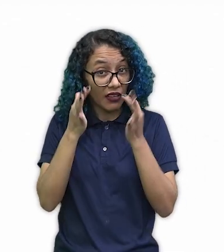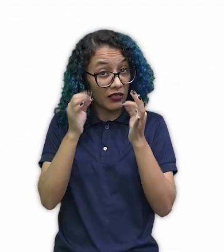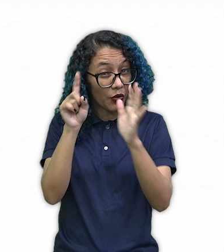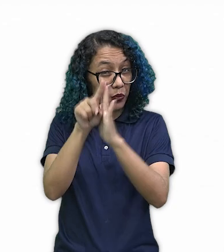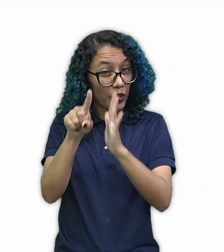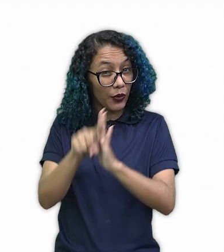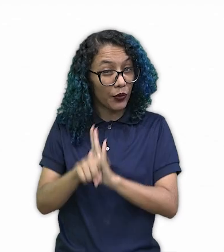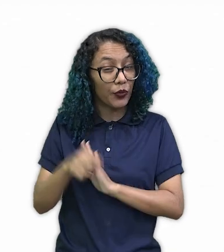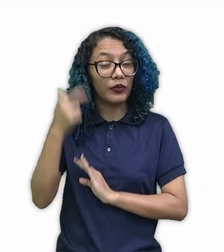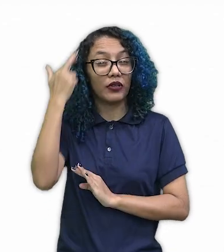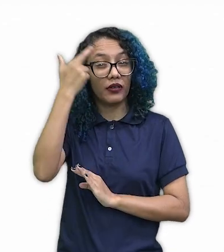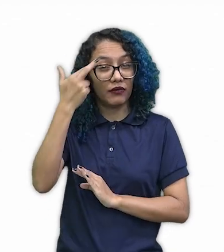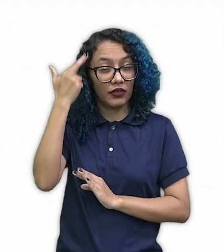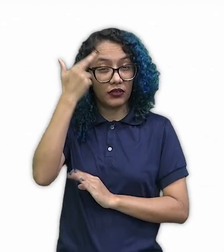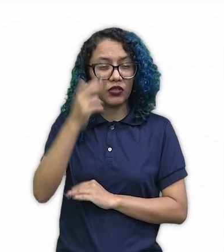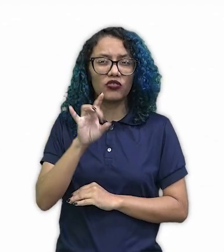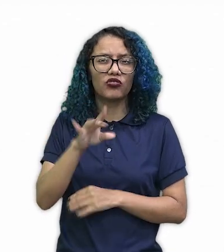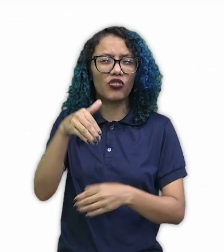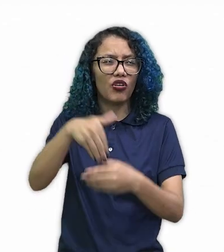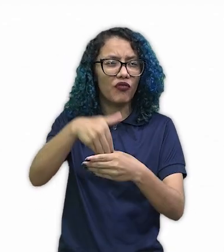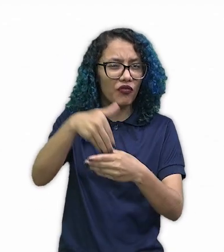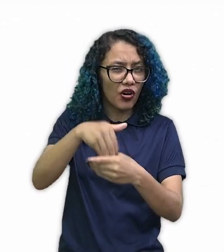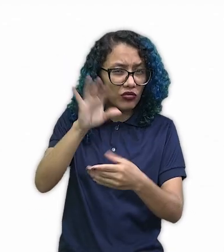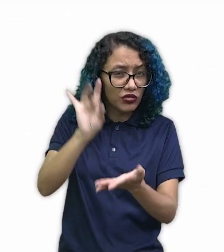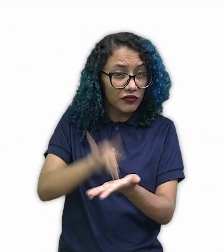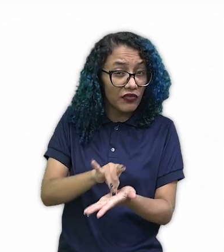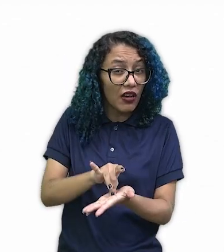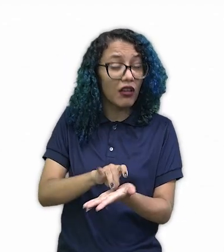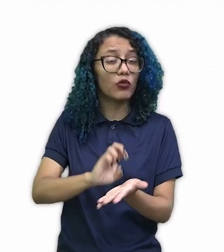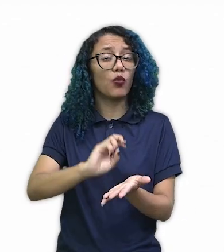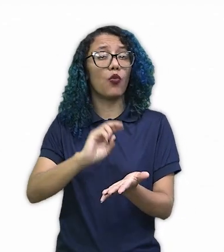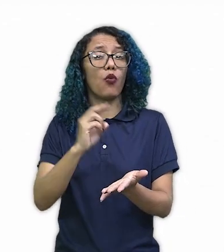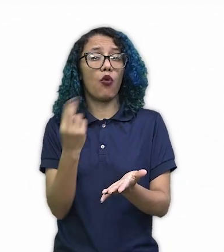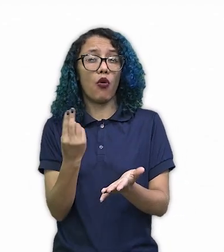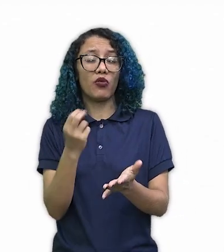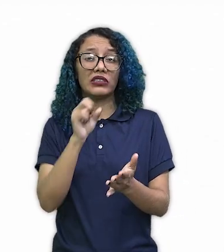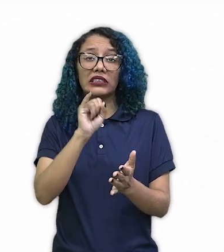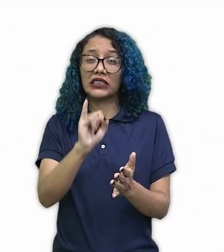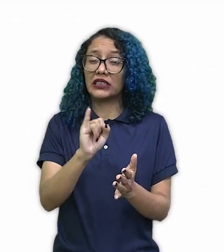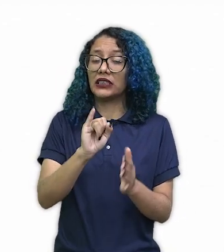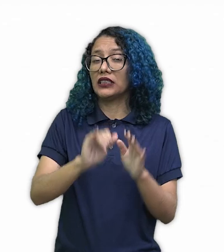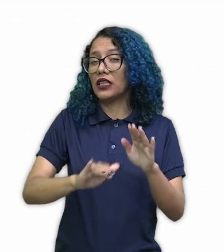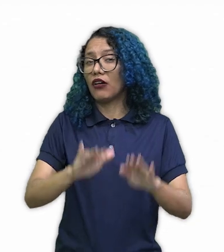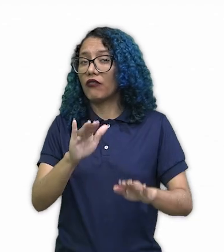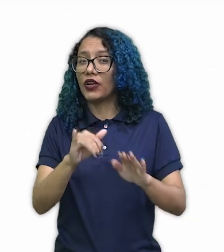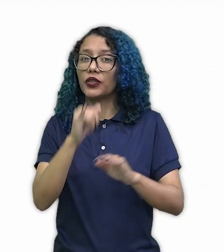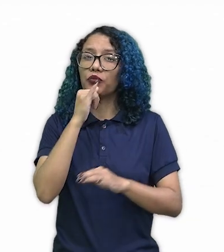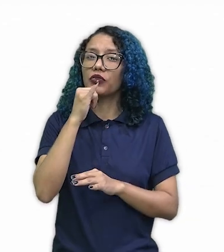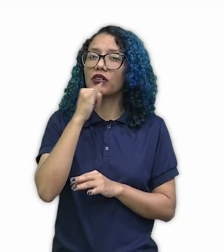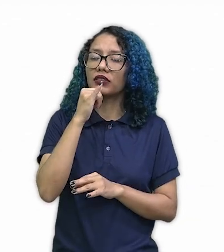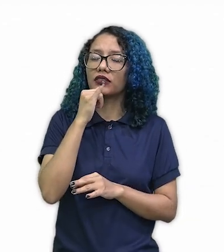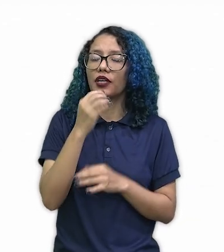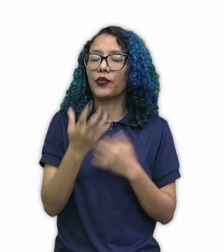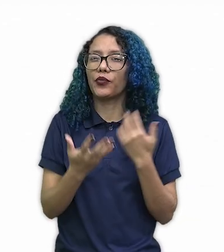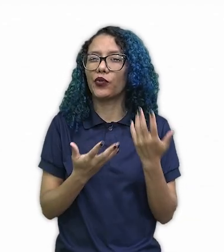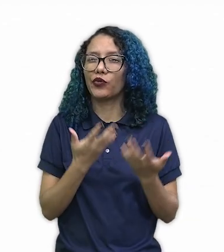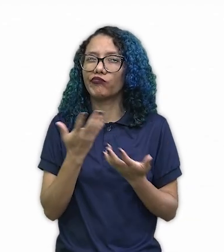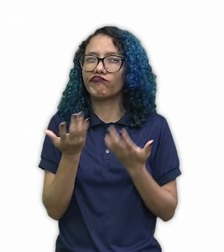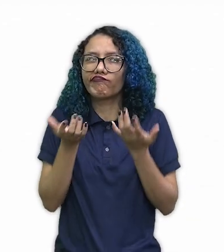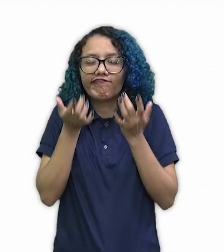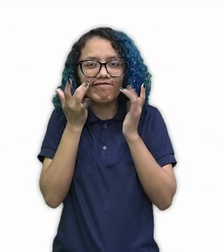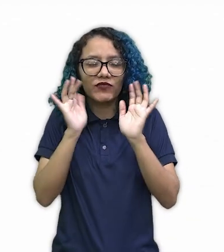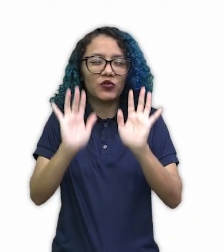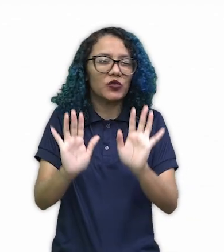os questionamentos que a gente vem fazendo aqui, né? Foi só através do voto mesmo ali? Ou de alguma maneira fez com